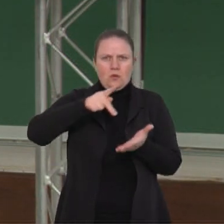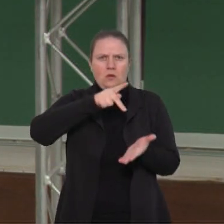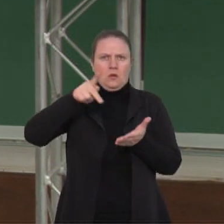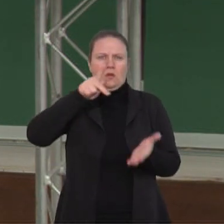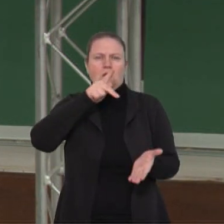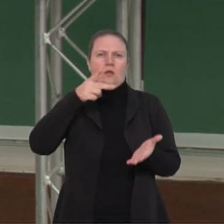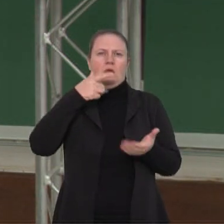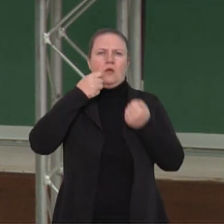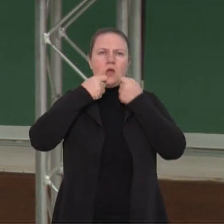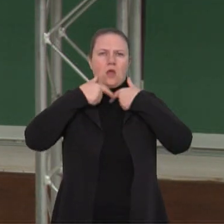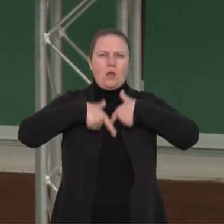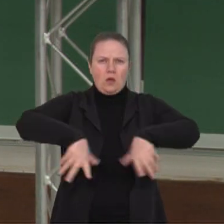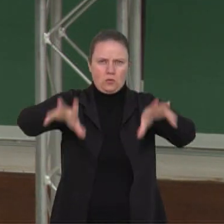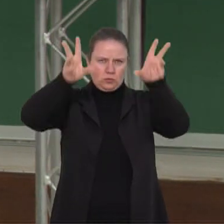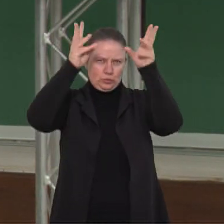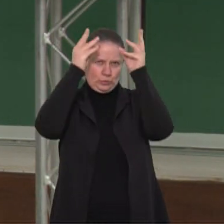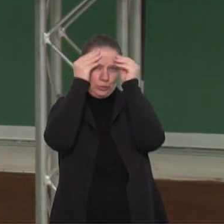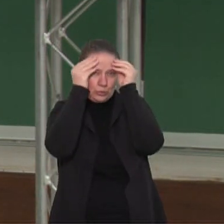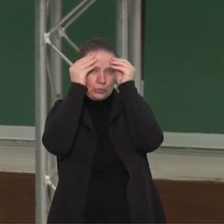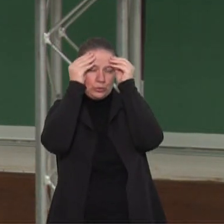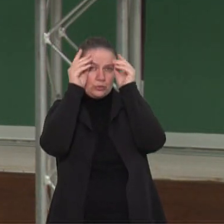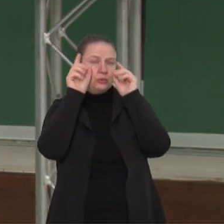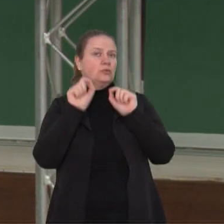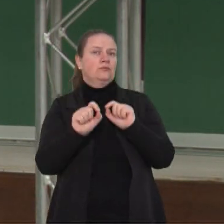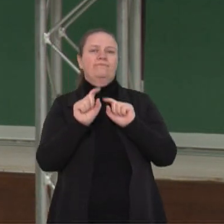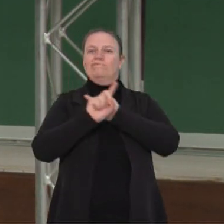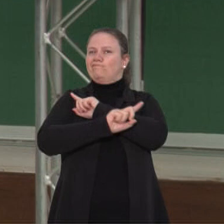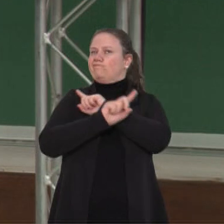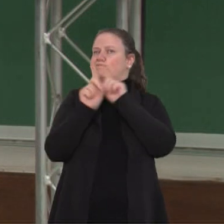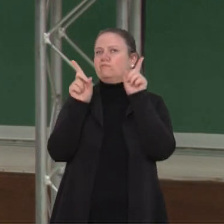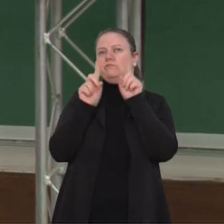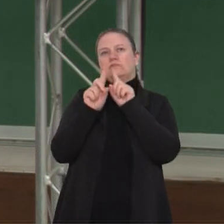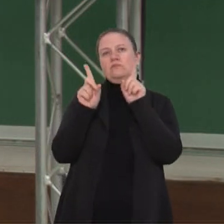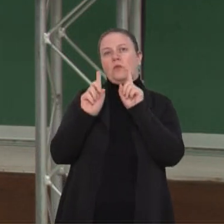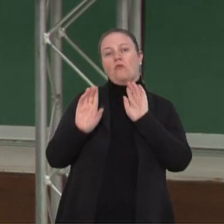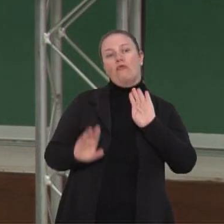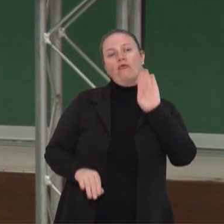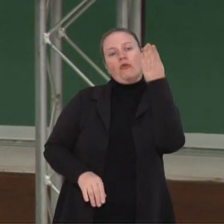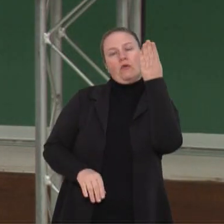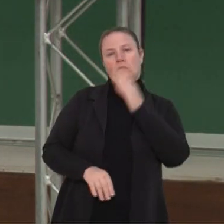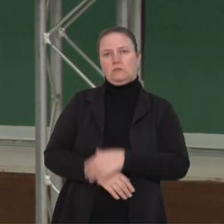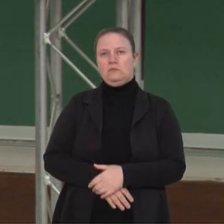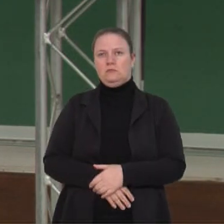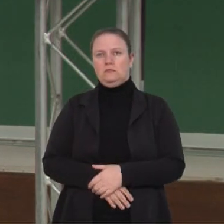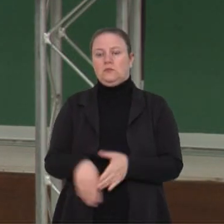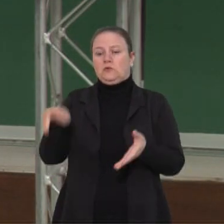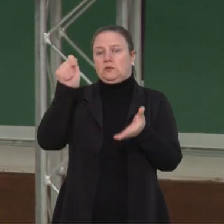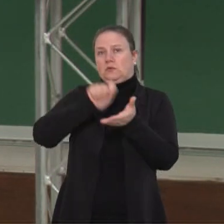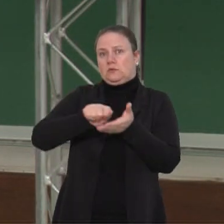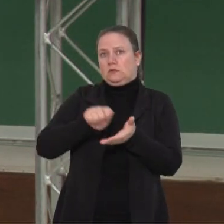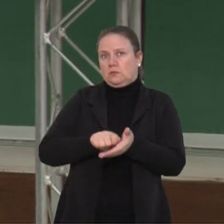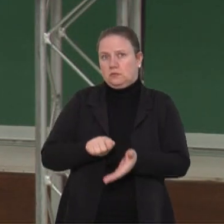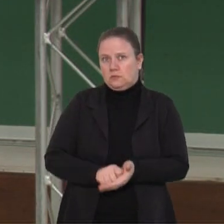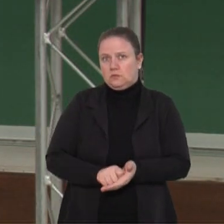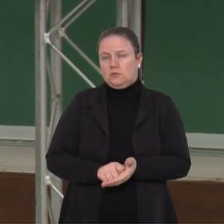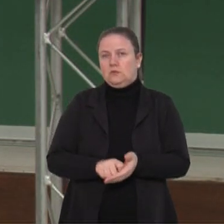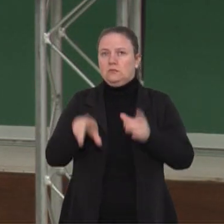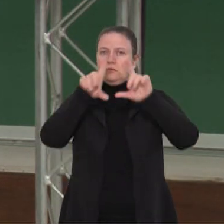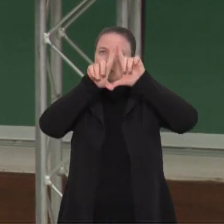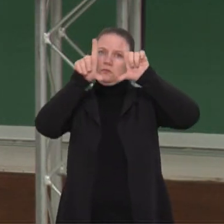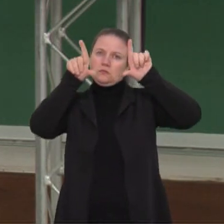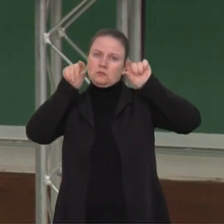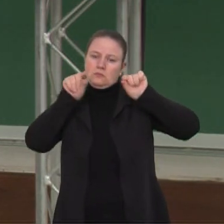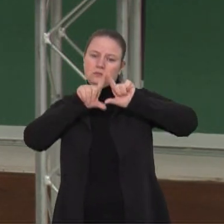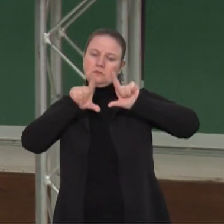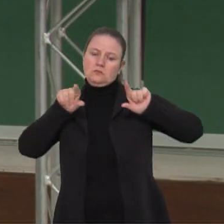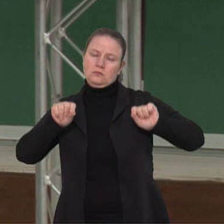a linguagem das figuras de linguagem lá? Não, né? É falso. Ele é escrito em prosa e emprega a